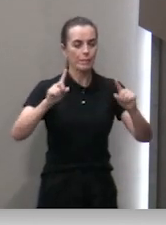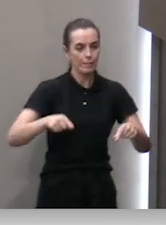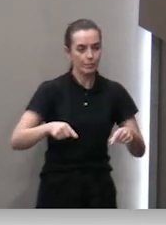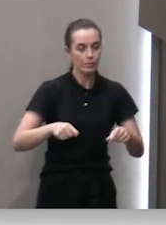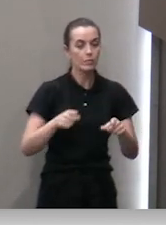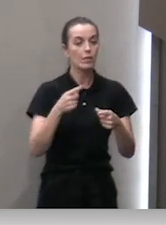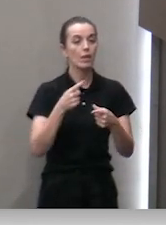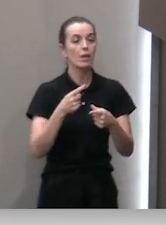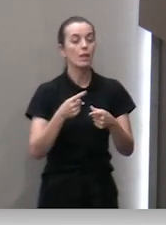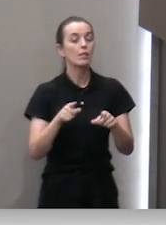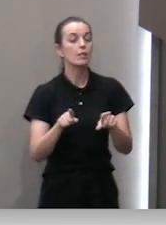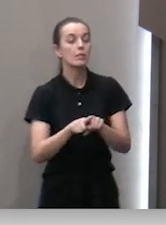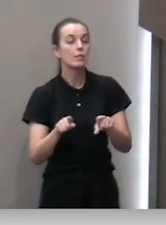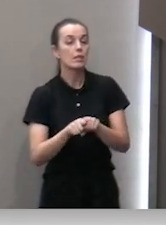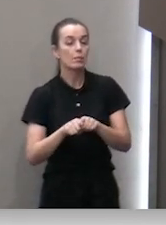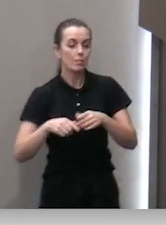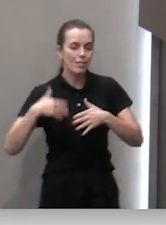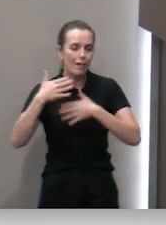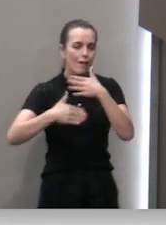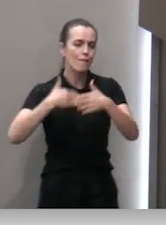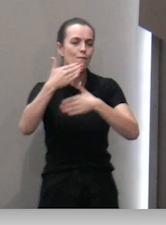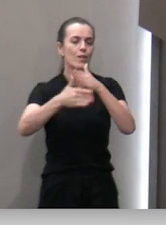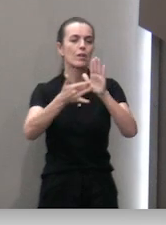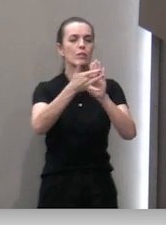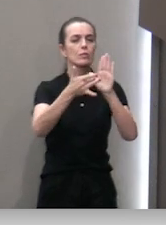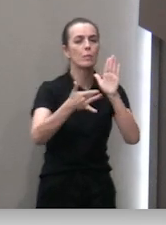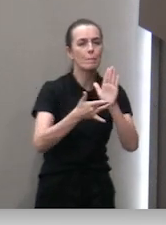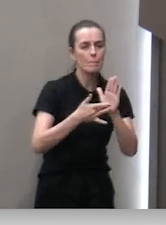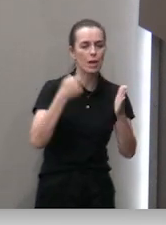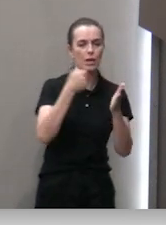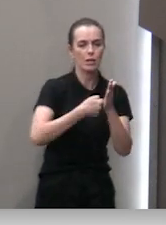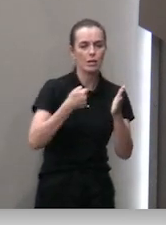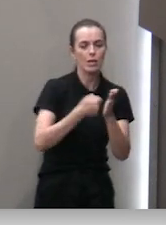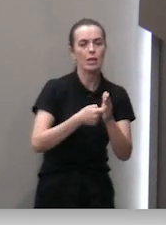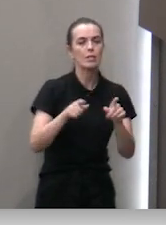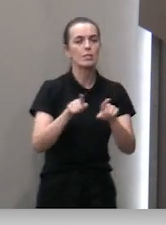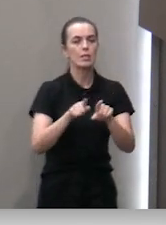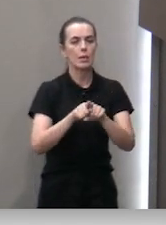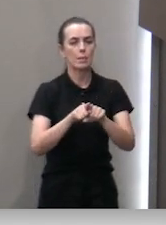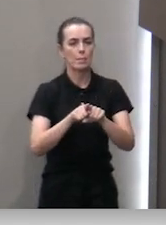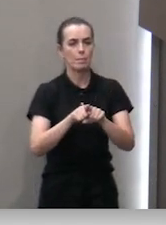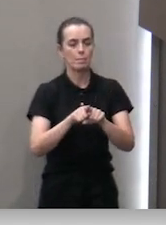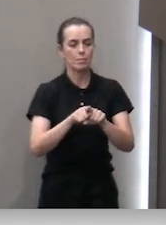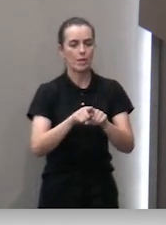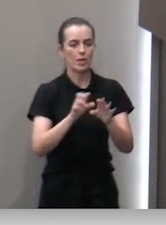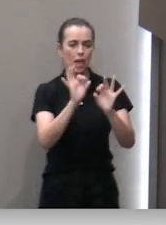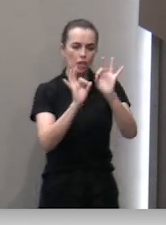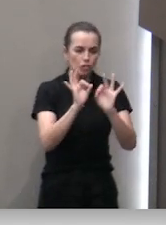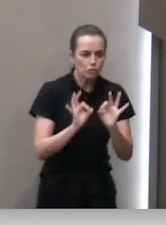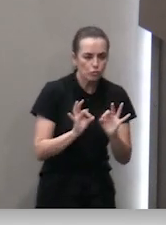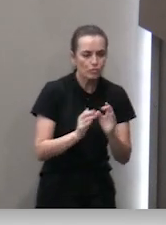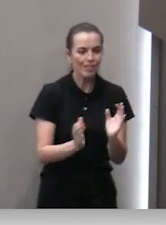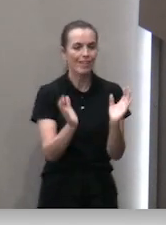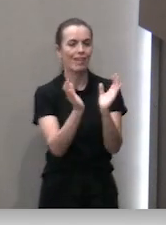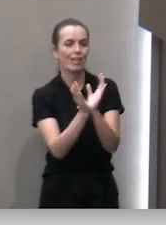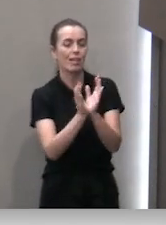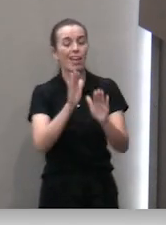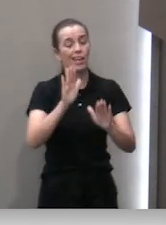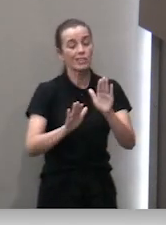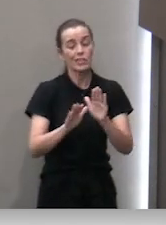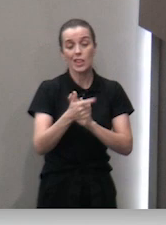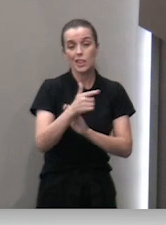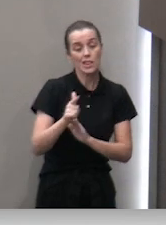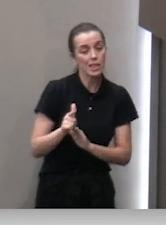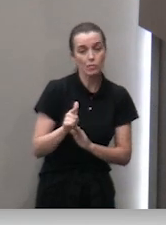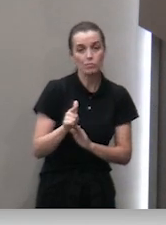de reivindicações, pelos reenquadramentos das categorias, porém, na maioria das vezes, não temos por parte do